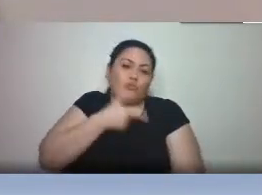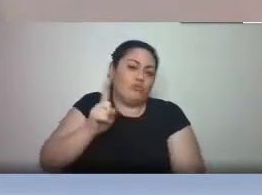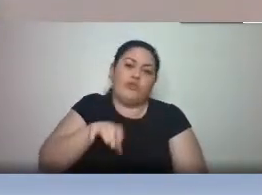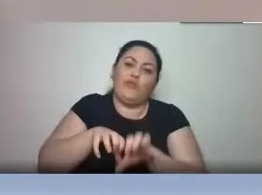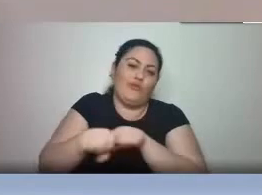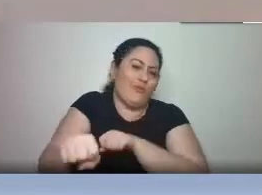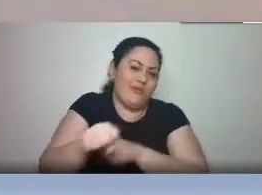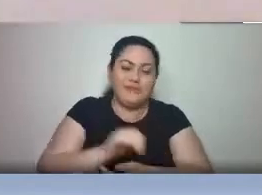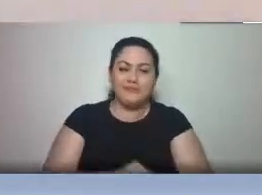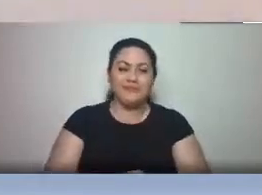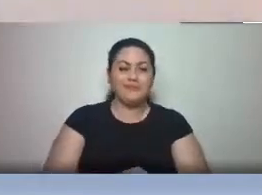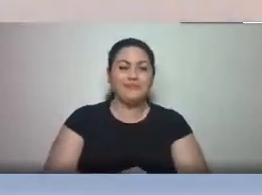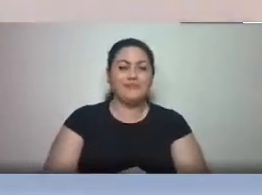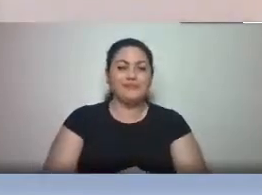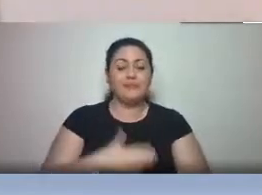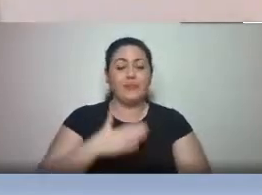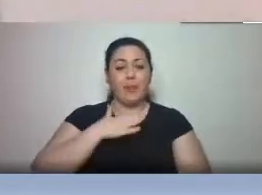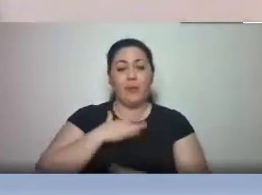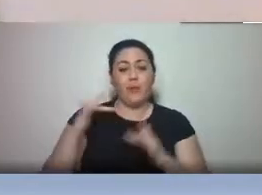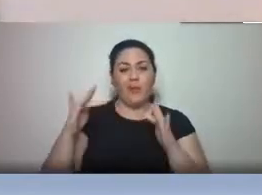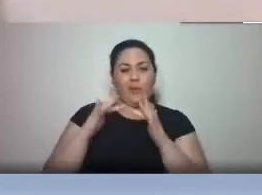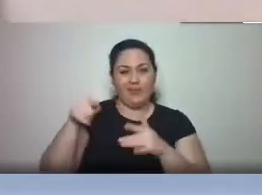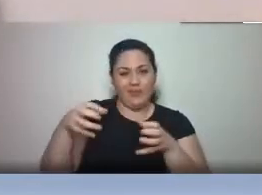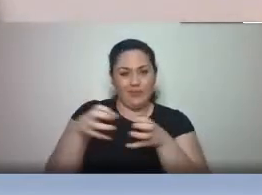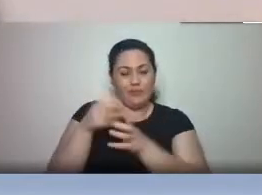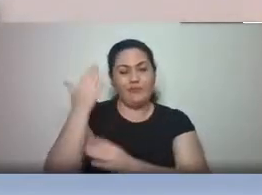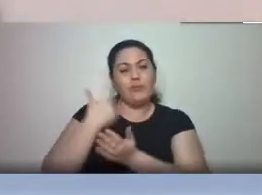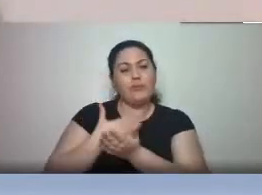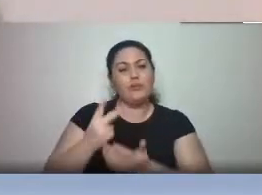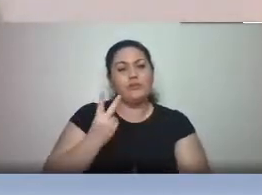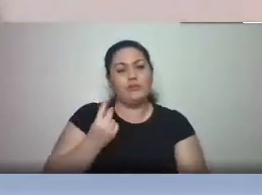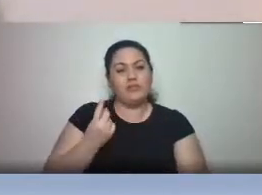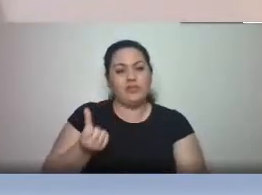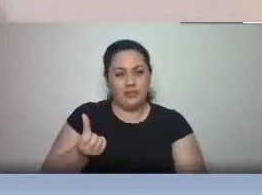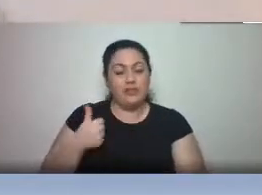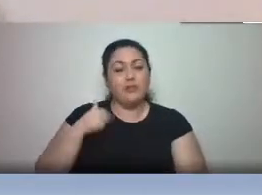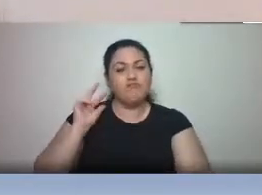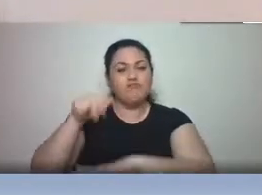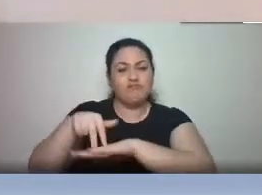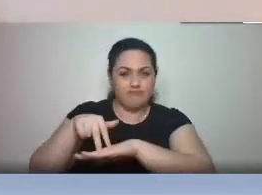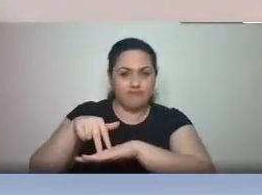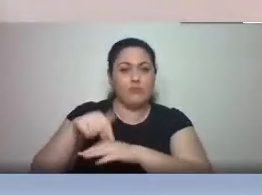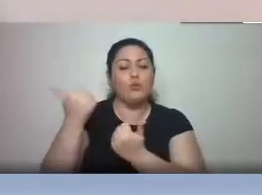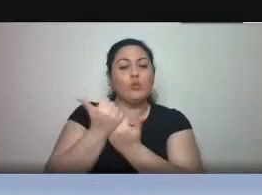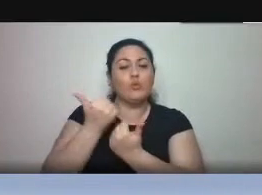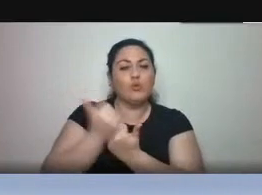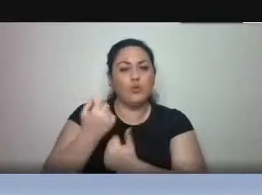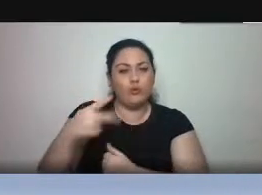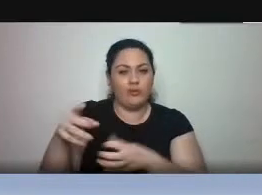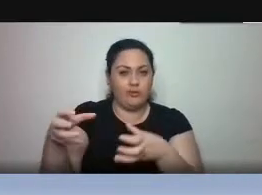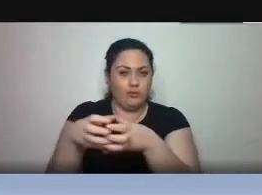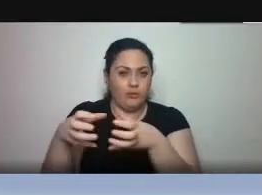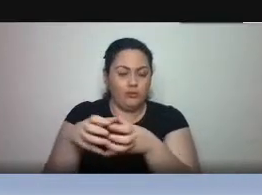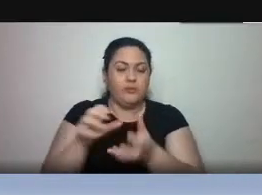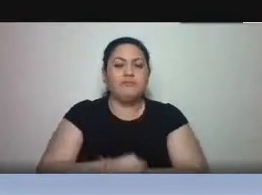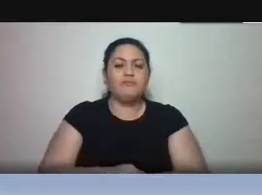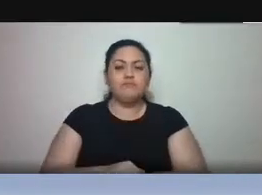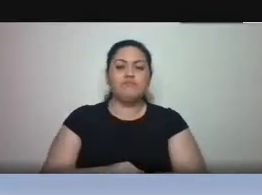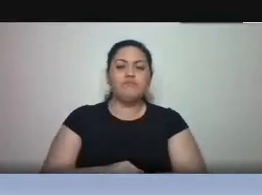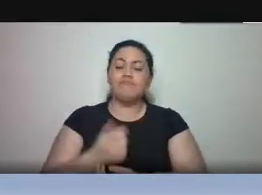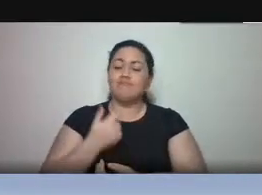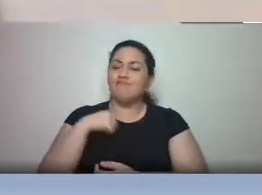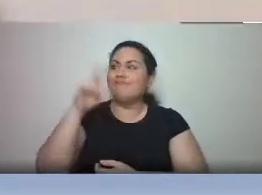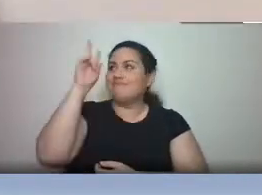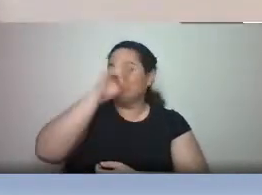contato com a turma iniciou em 2016, quando então assumi a tutoria desse grupo. Tenho muitas lembranças